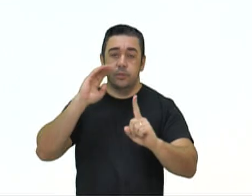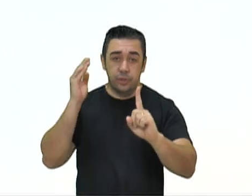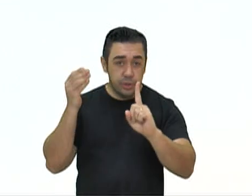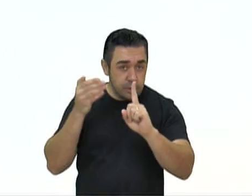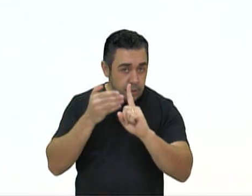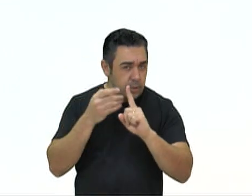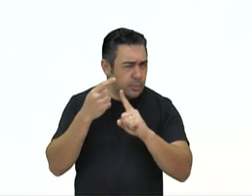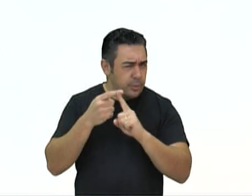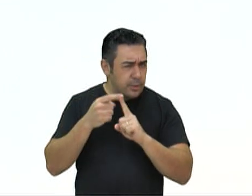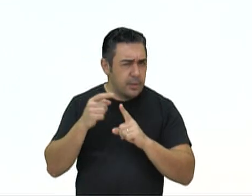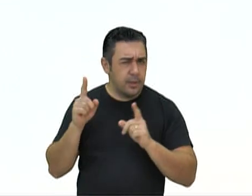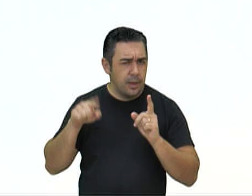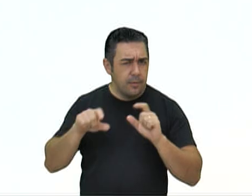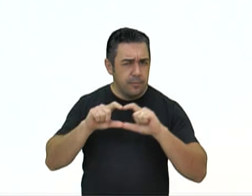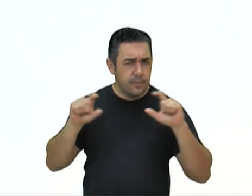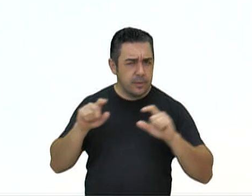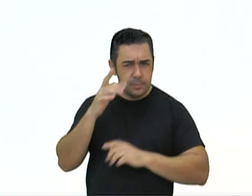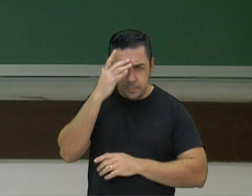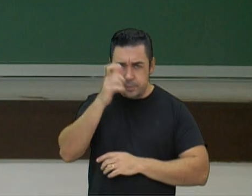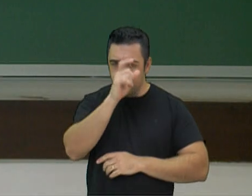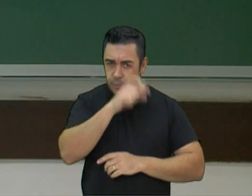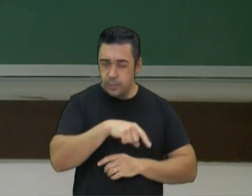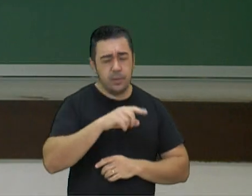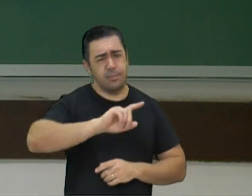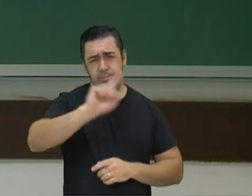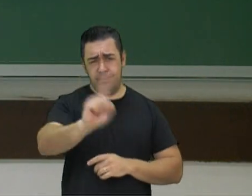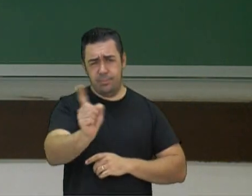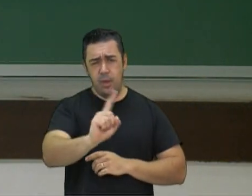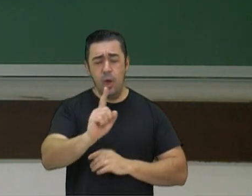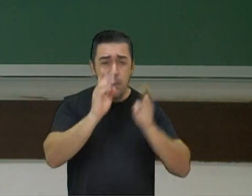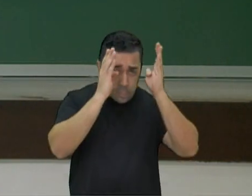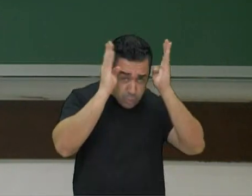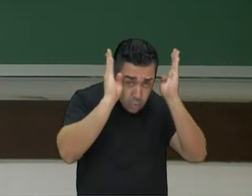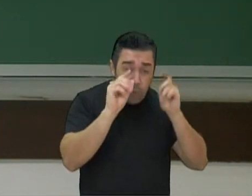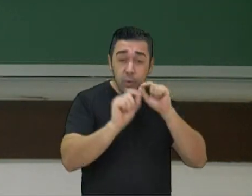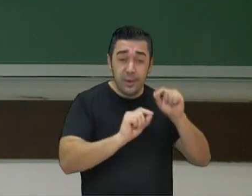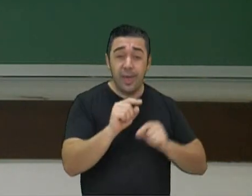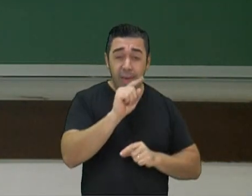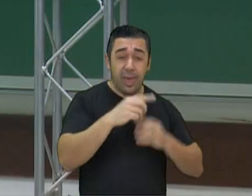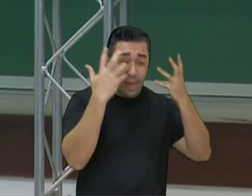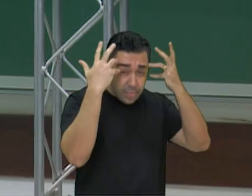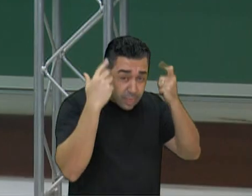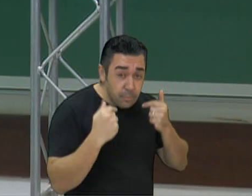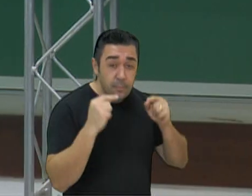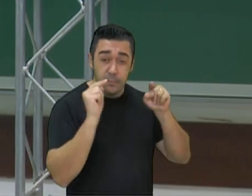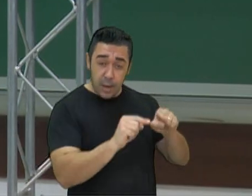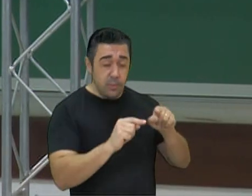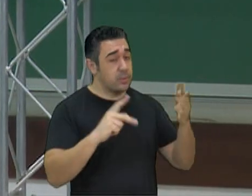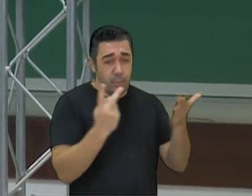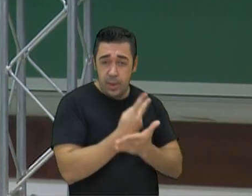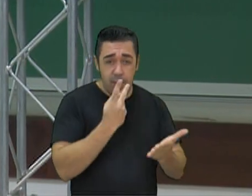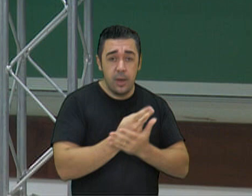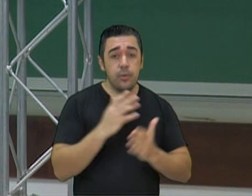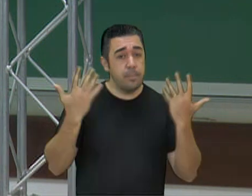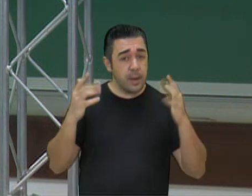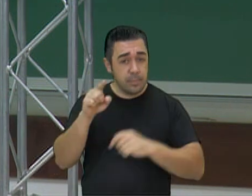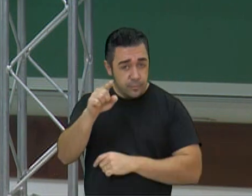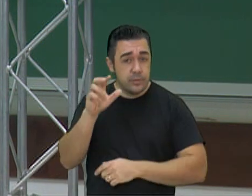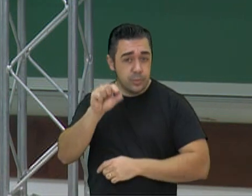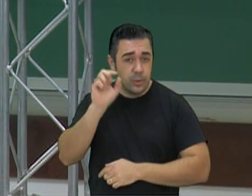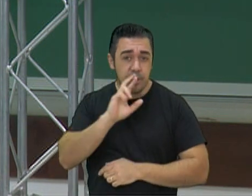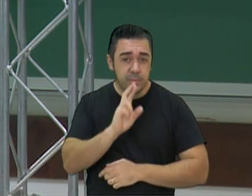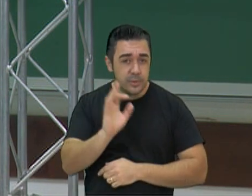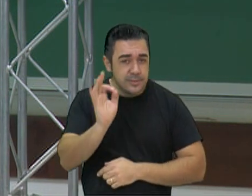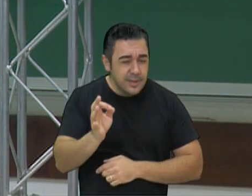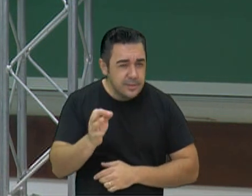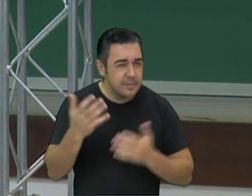refere a uma pessoa? Não, né? Burro ali se refere a um animal mesmo. Então, essa alternativa está incorreta. Parabéns para quem marcou, essa estava fácil,